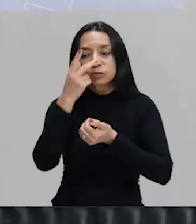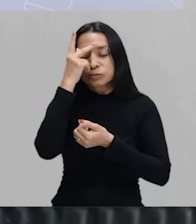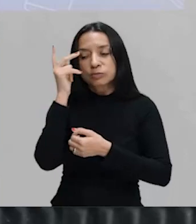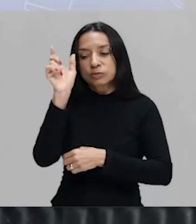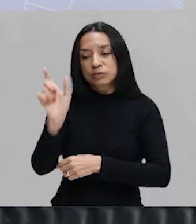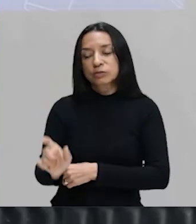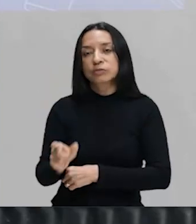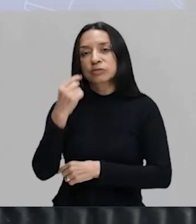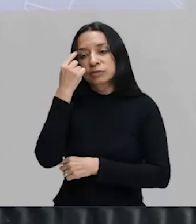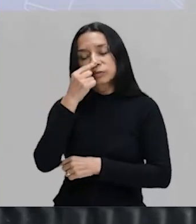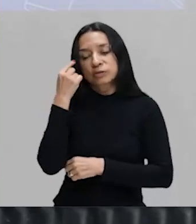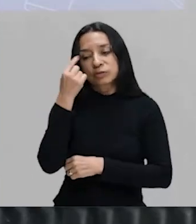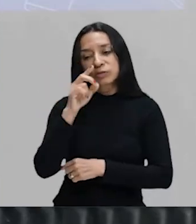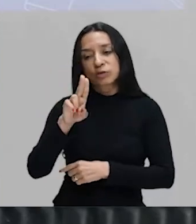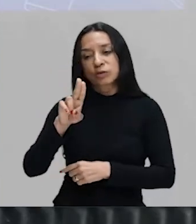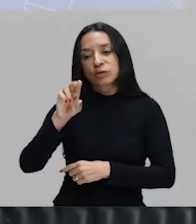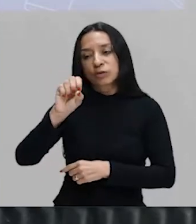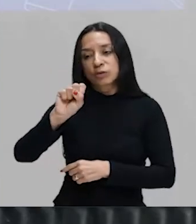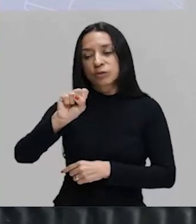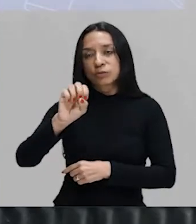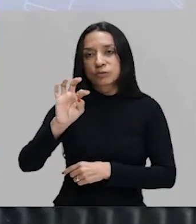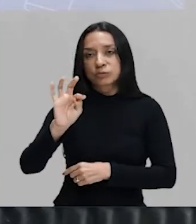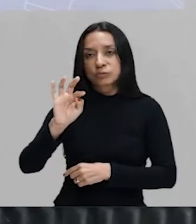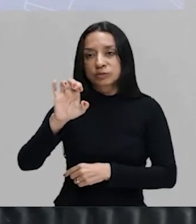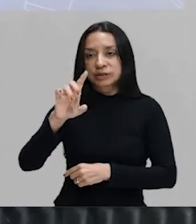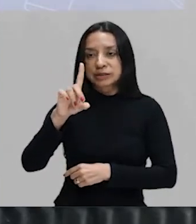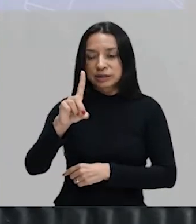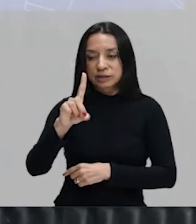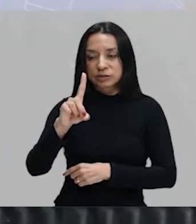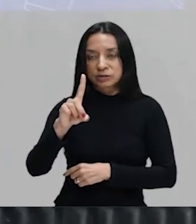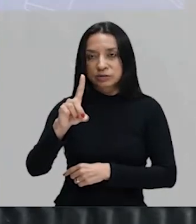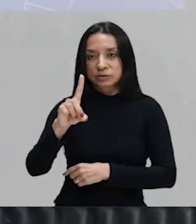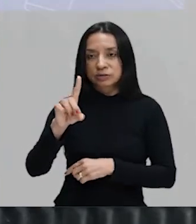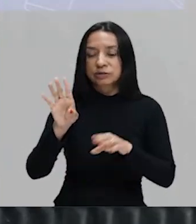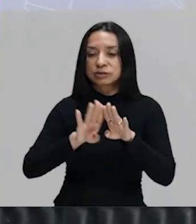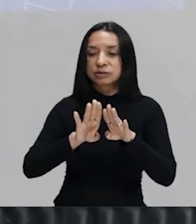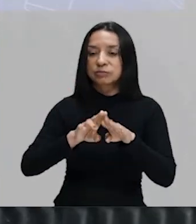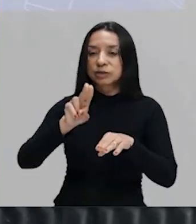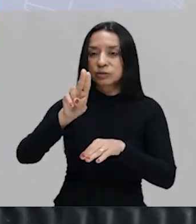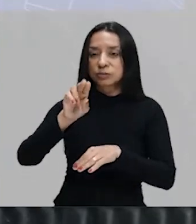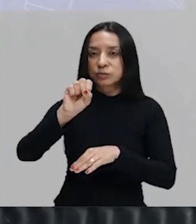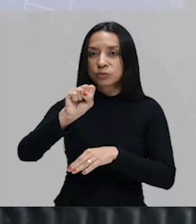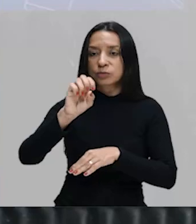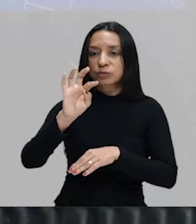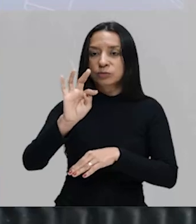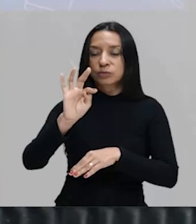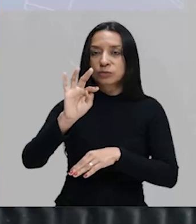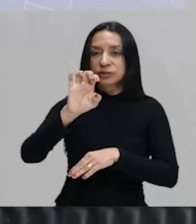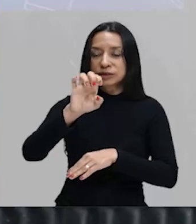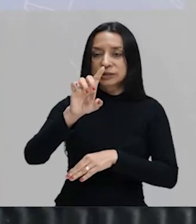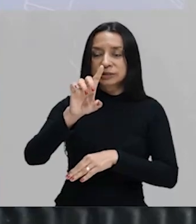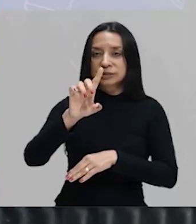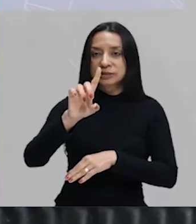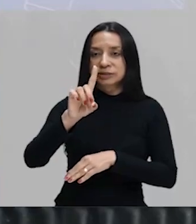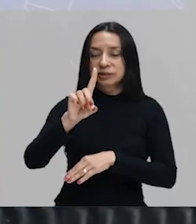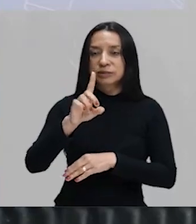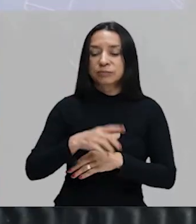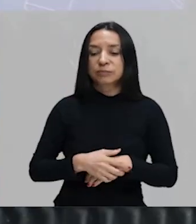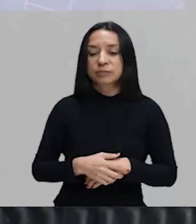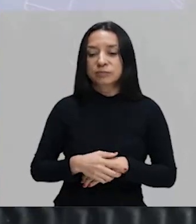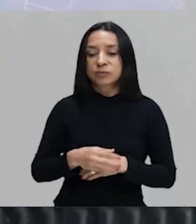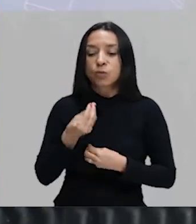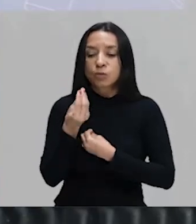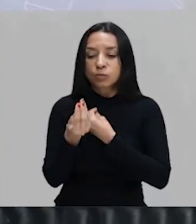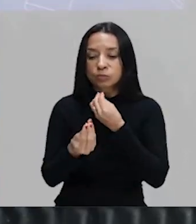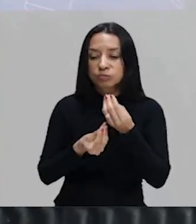os tedes, de uma maneira formal, tá? E o pronome de tratamento é uma maneira formal